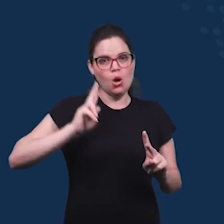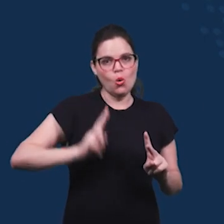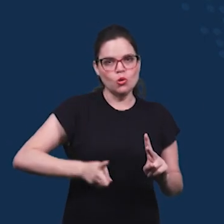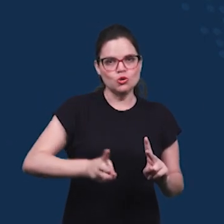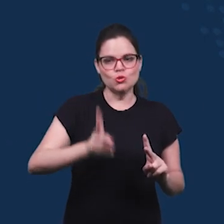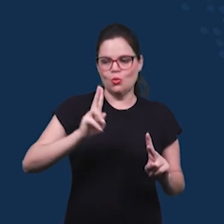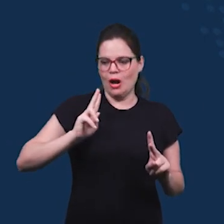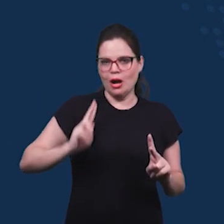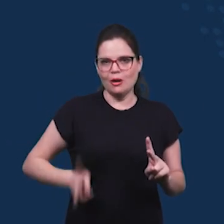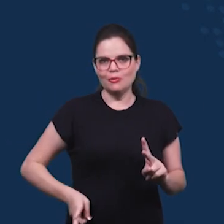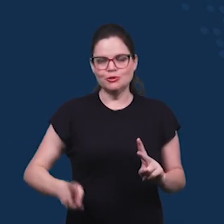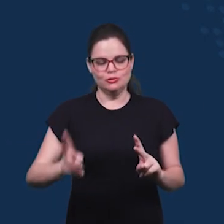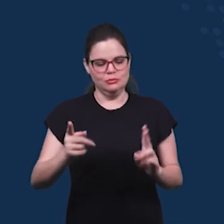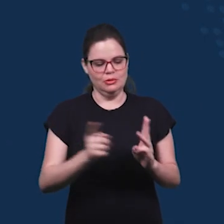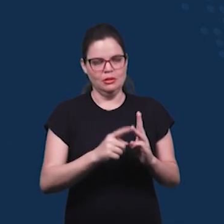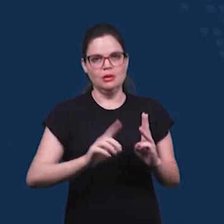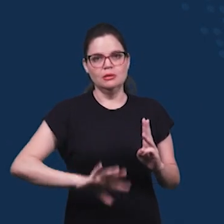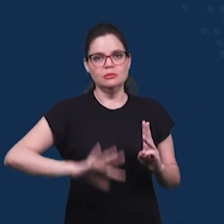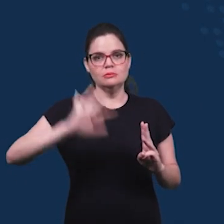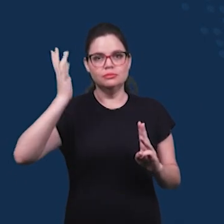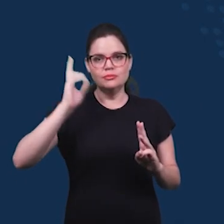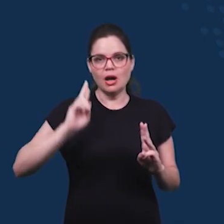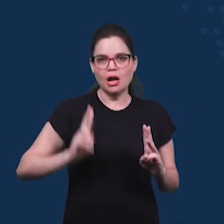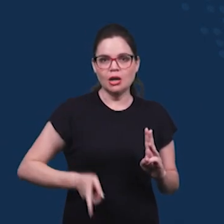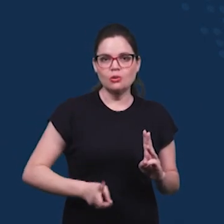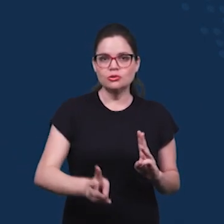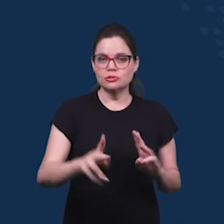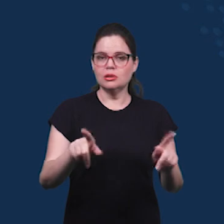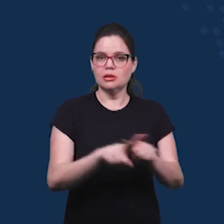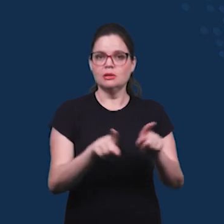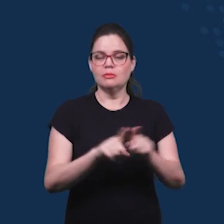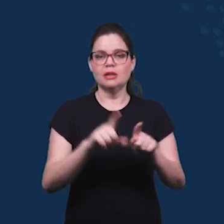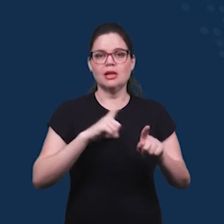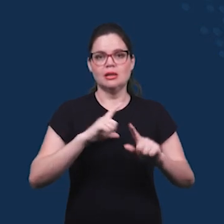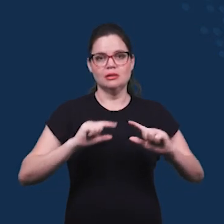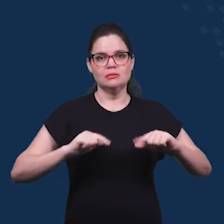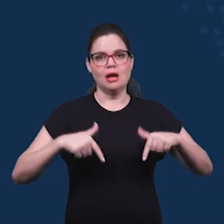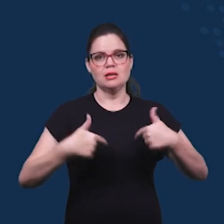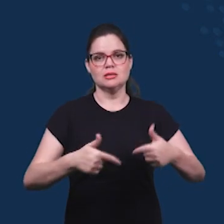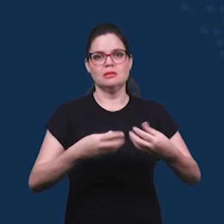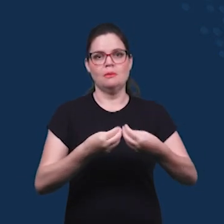estão causando efeitos que estão registrados na terceira trombeta,